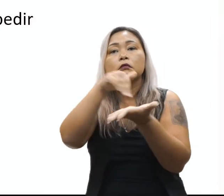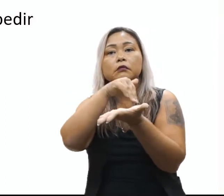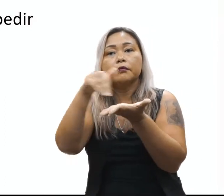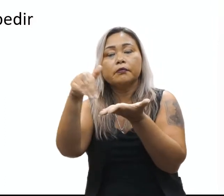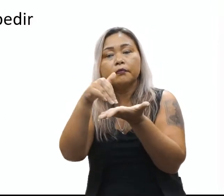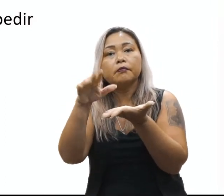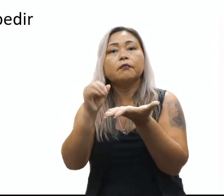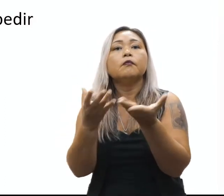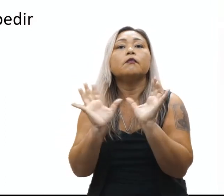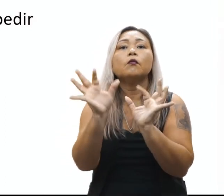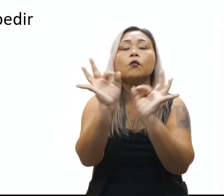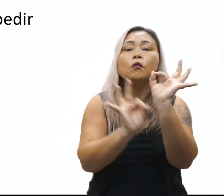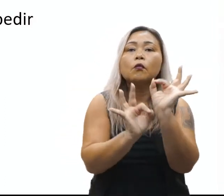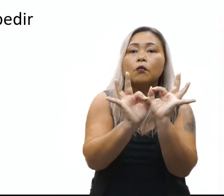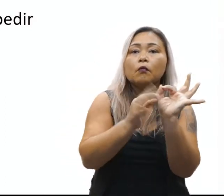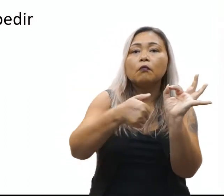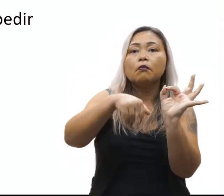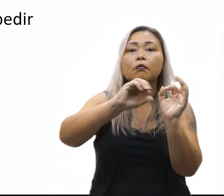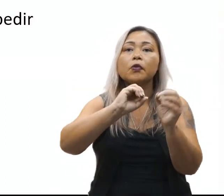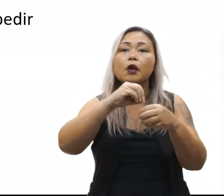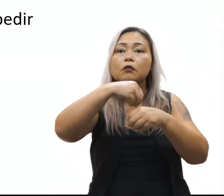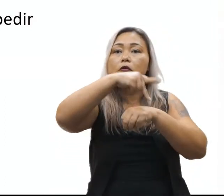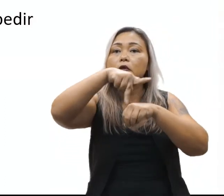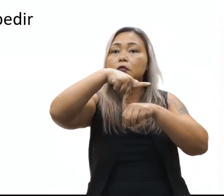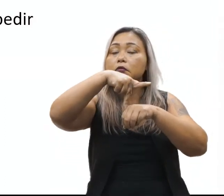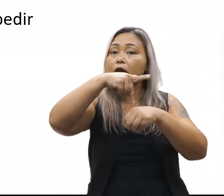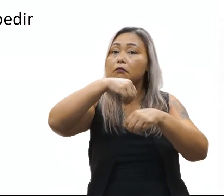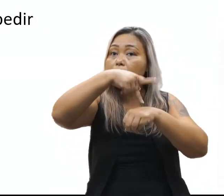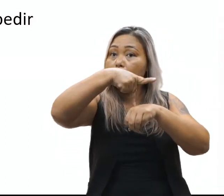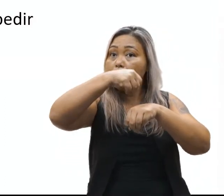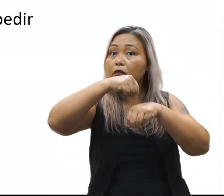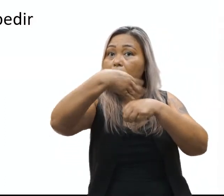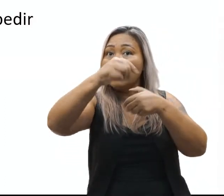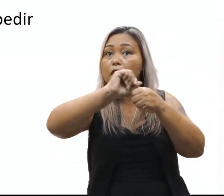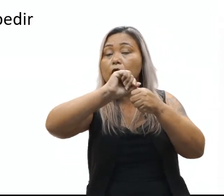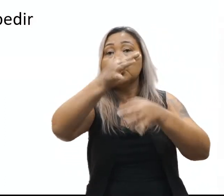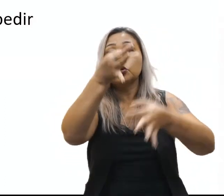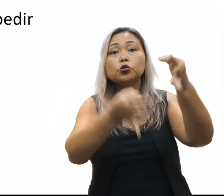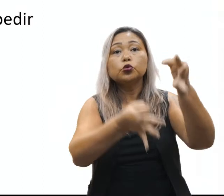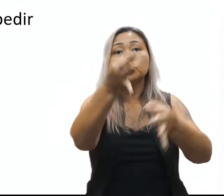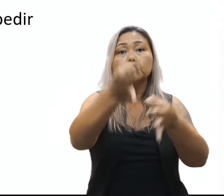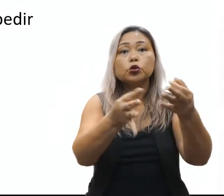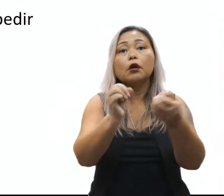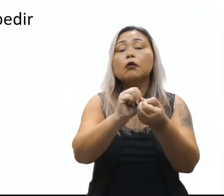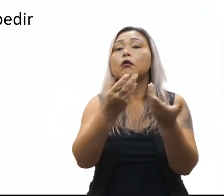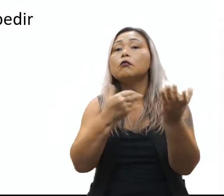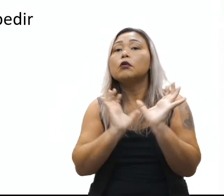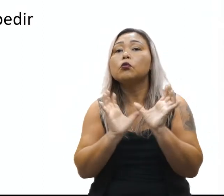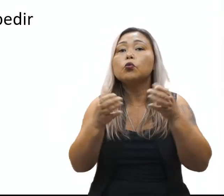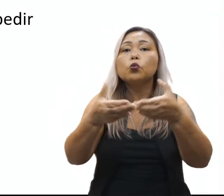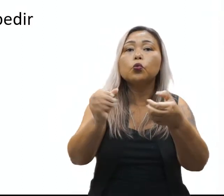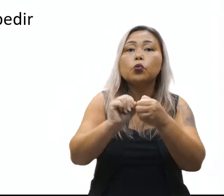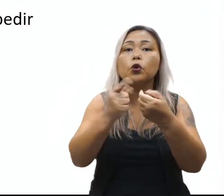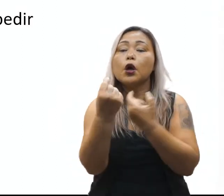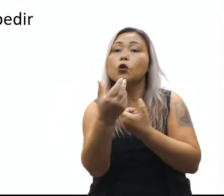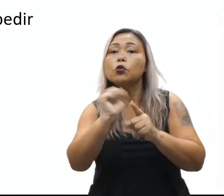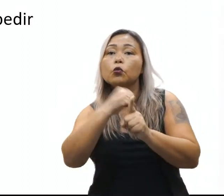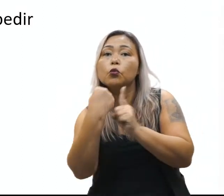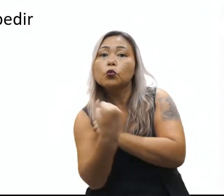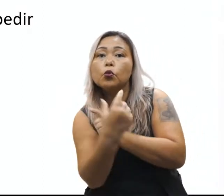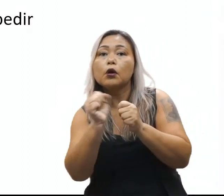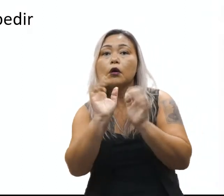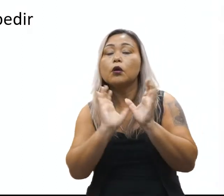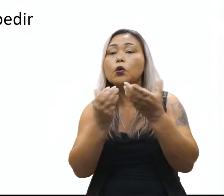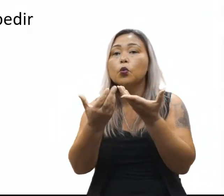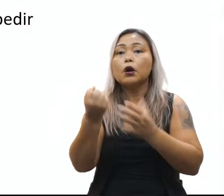pela Corte Internacional de Justiça, pelo Conselho Econômico e Social, o Conselho de Segurança e a sua